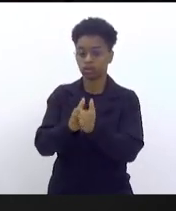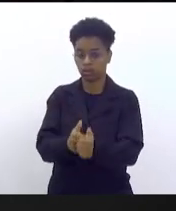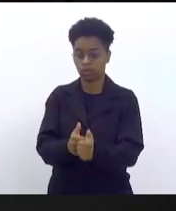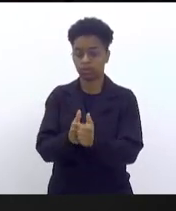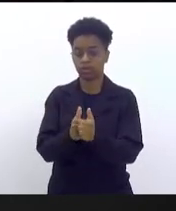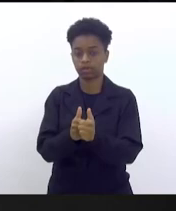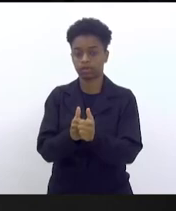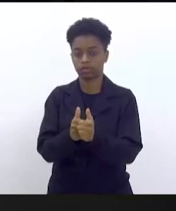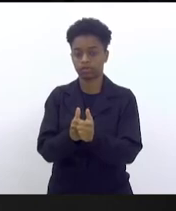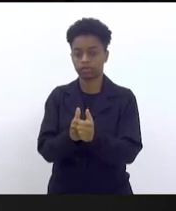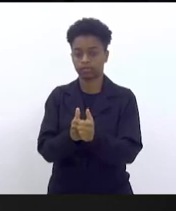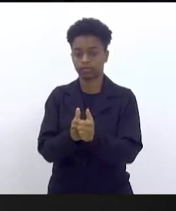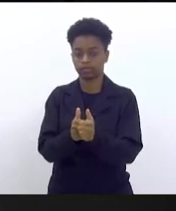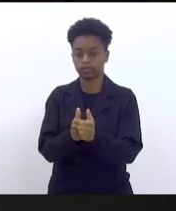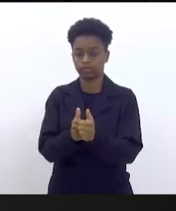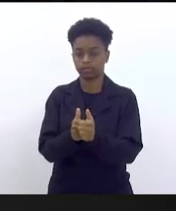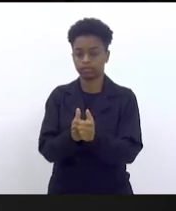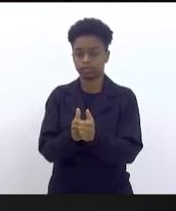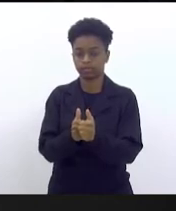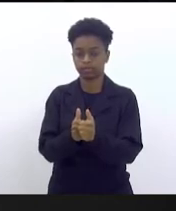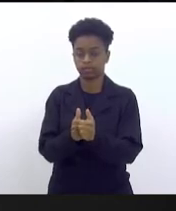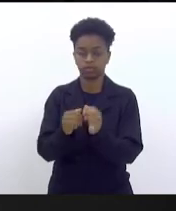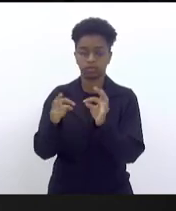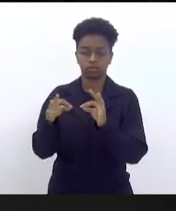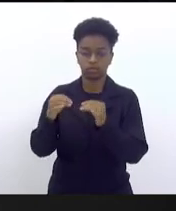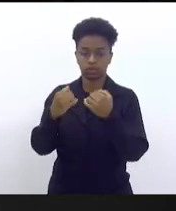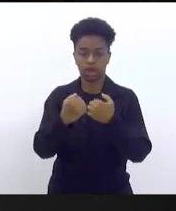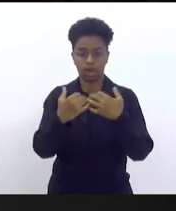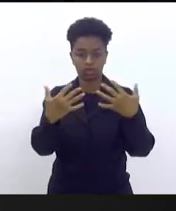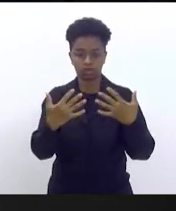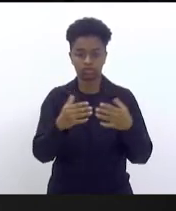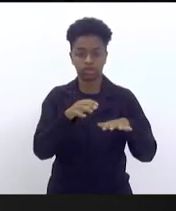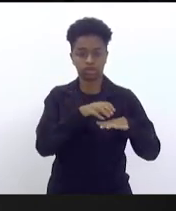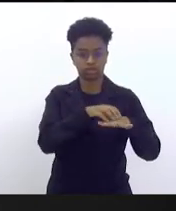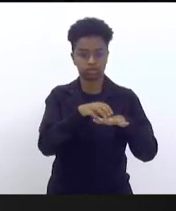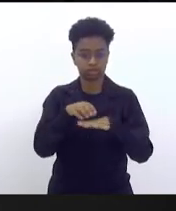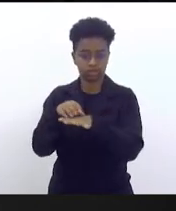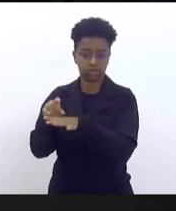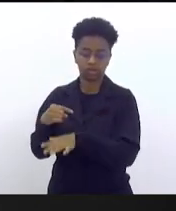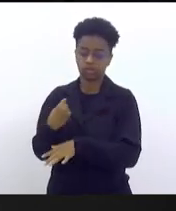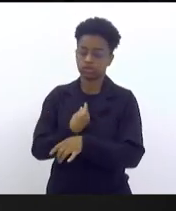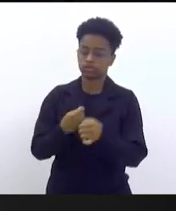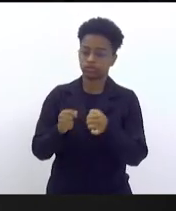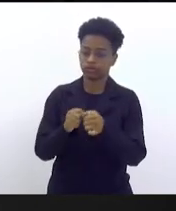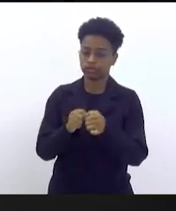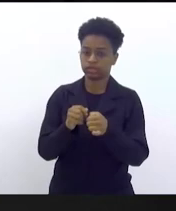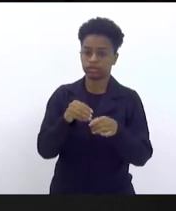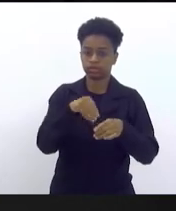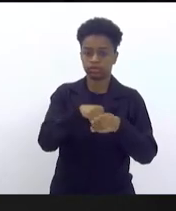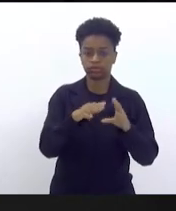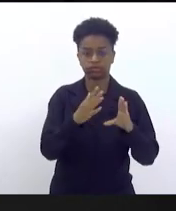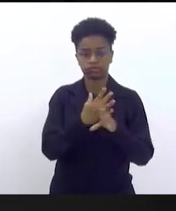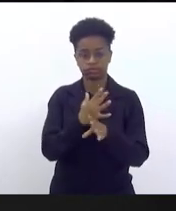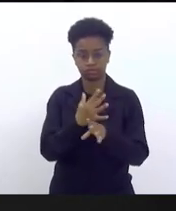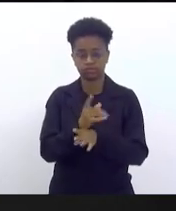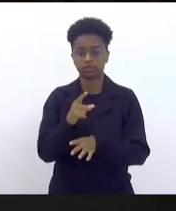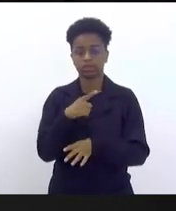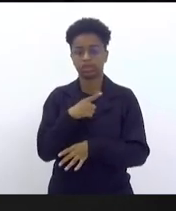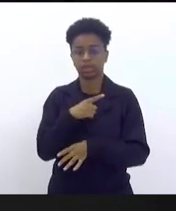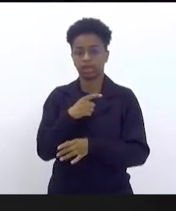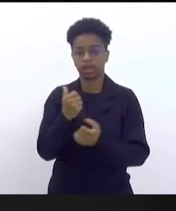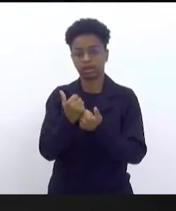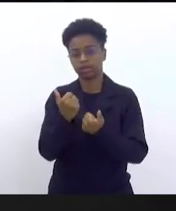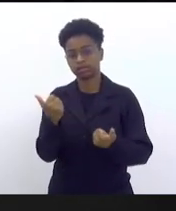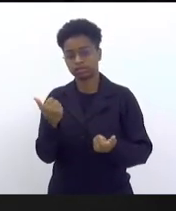as realizações das audiências itinerantes que estaremos realizando nos municípios nós temos aqui a nossa